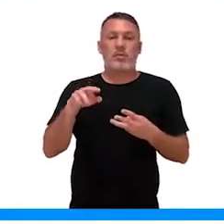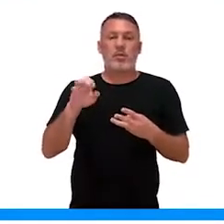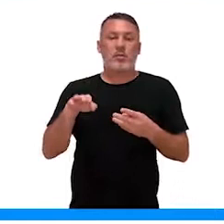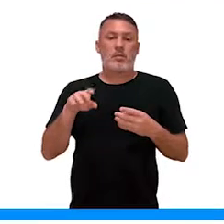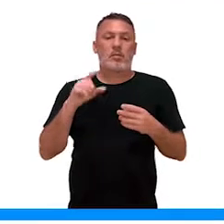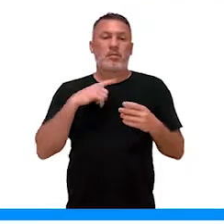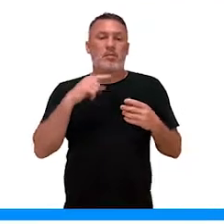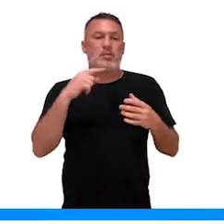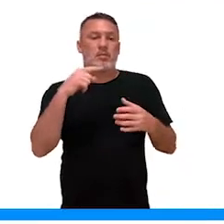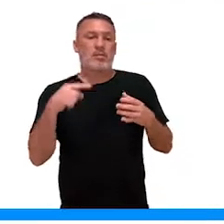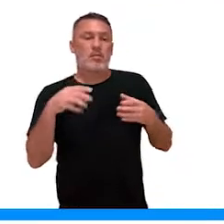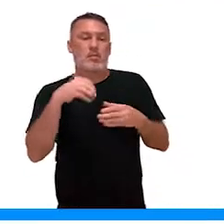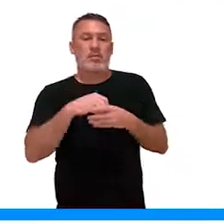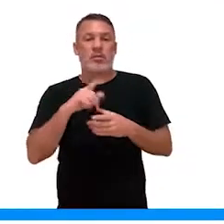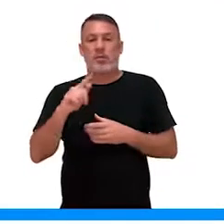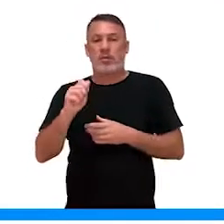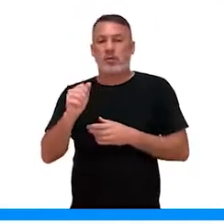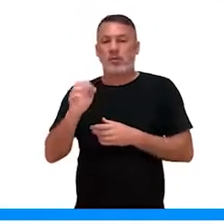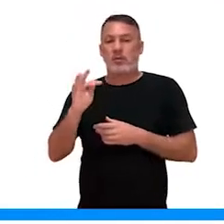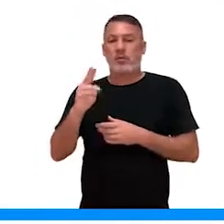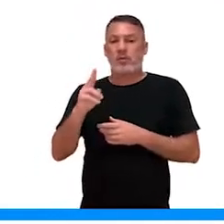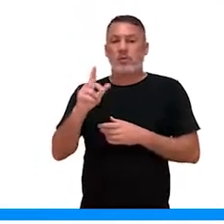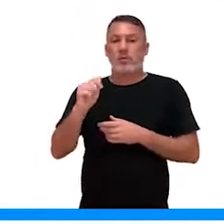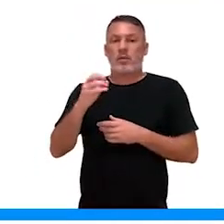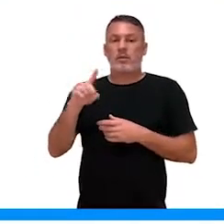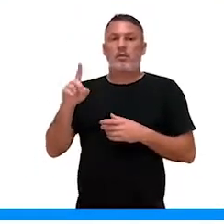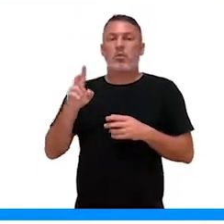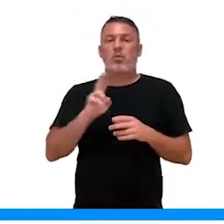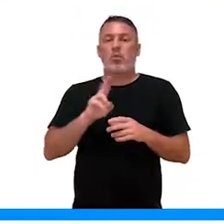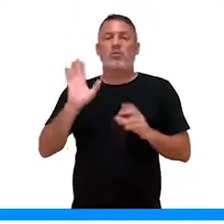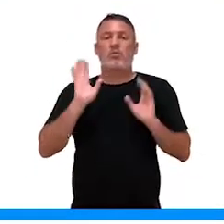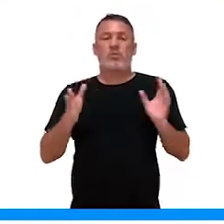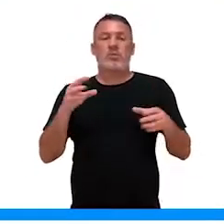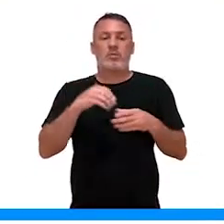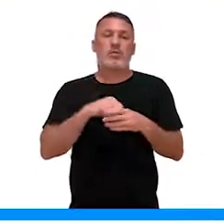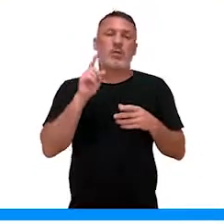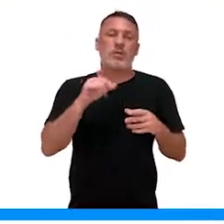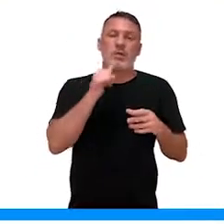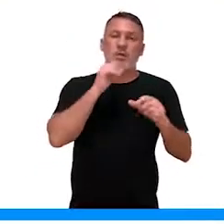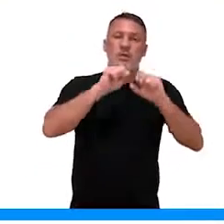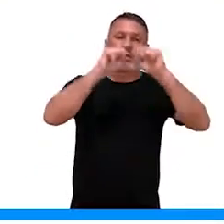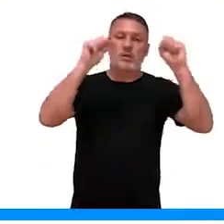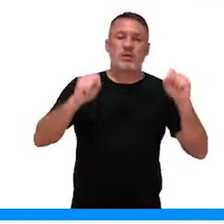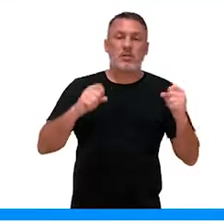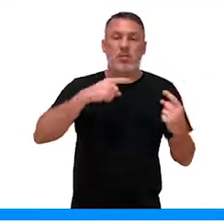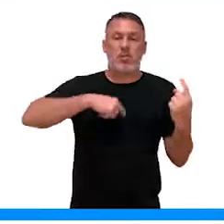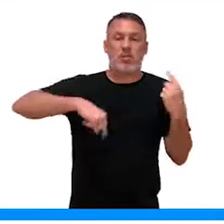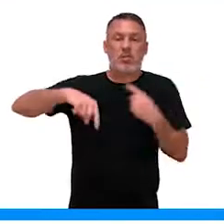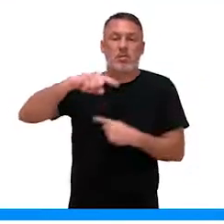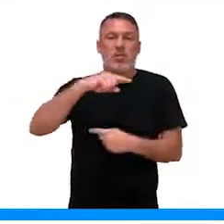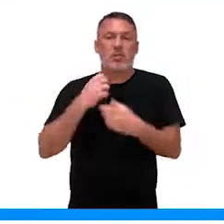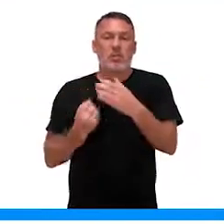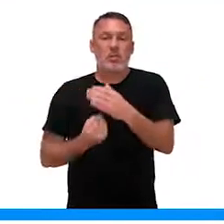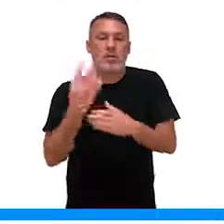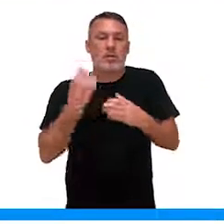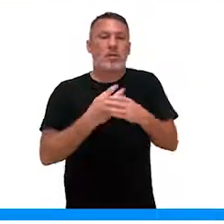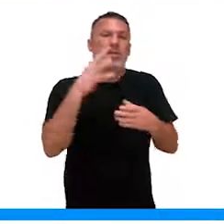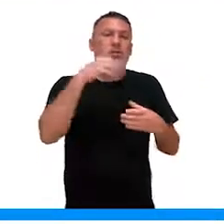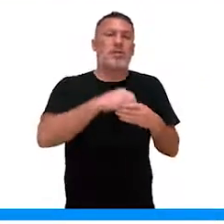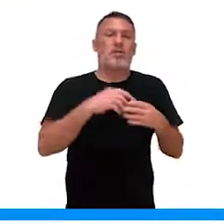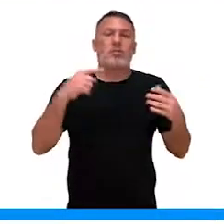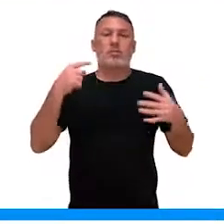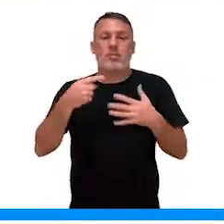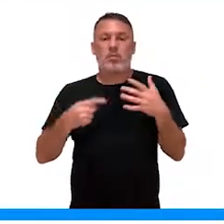gastrulação, o próprio nome já diz, é como se fosse a formação do sistema digestório, está dando início ao nosso sistema